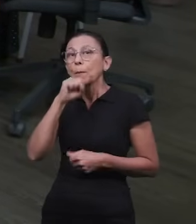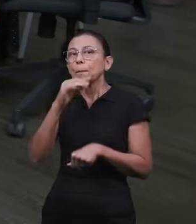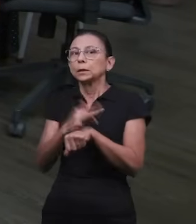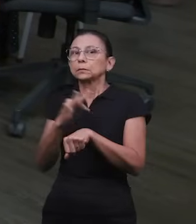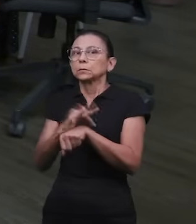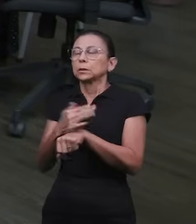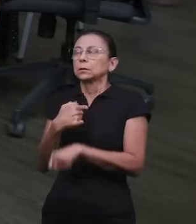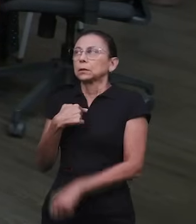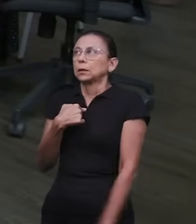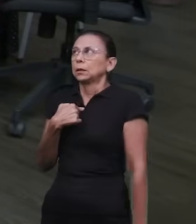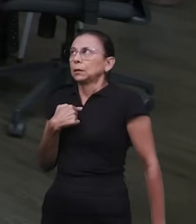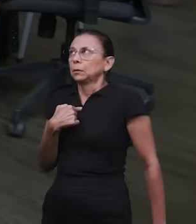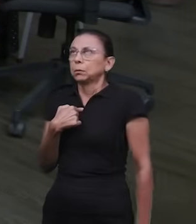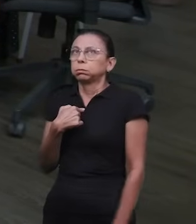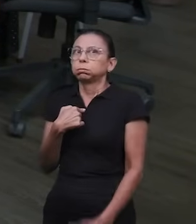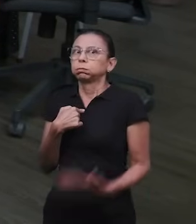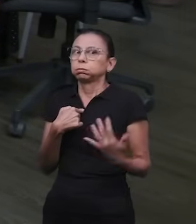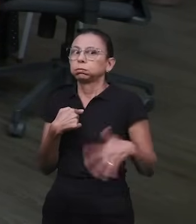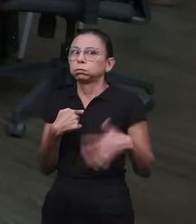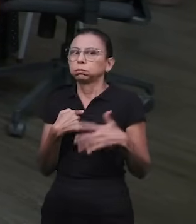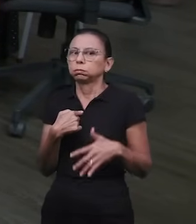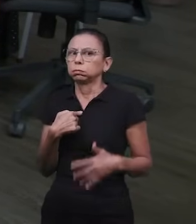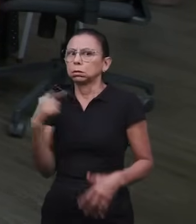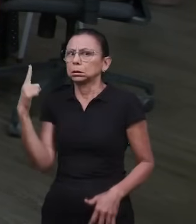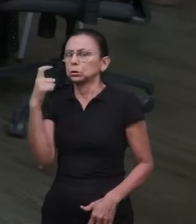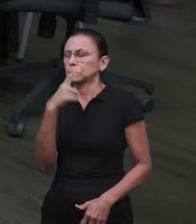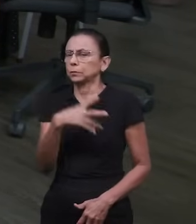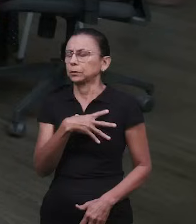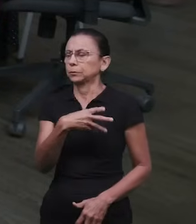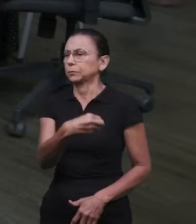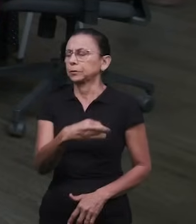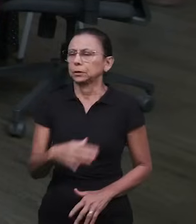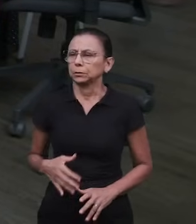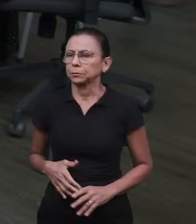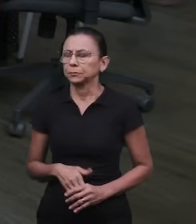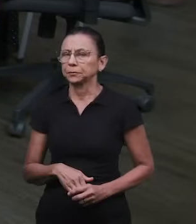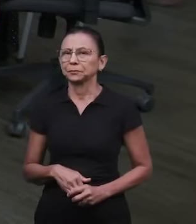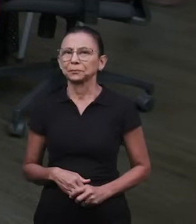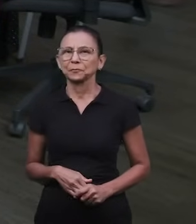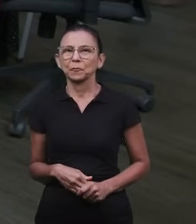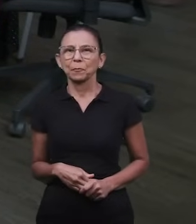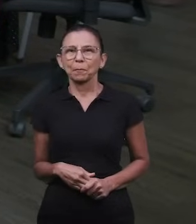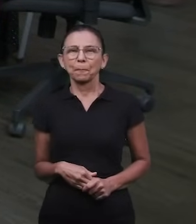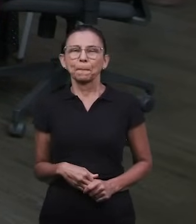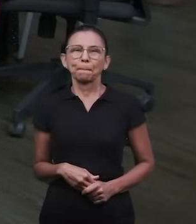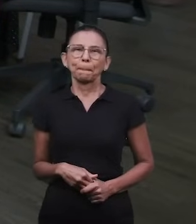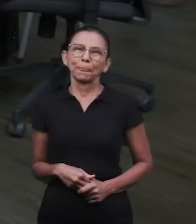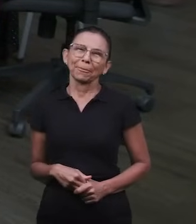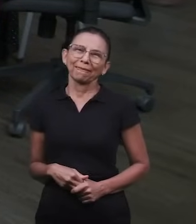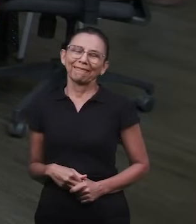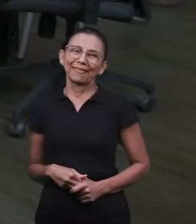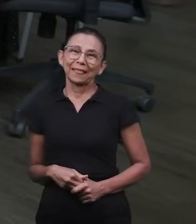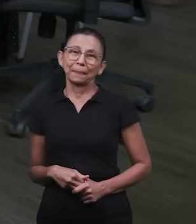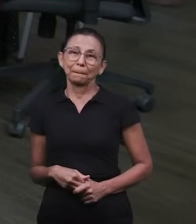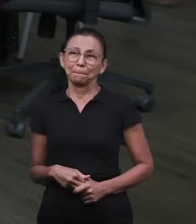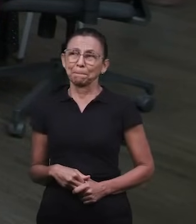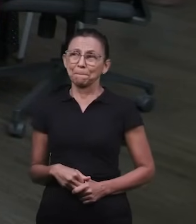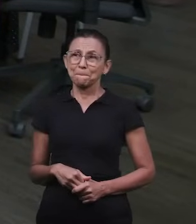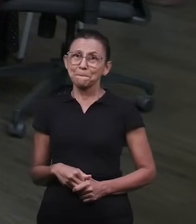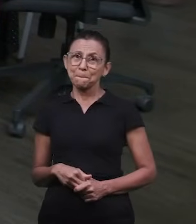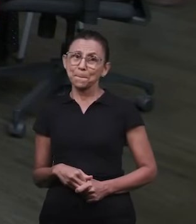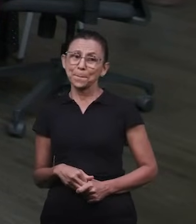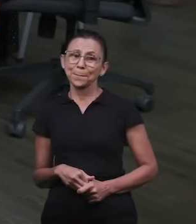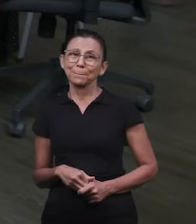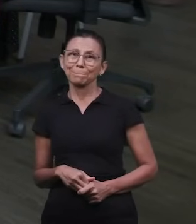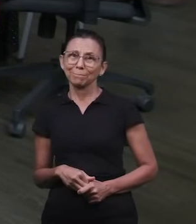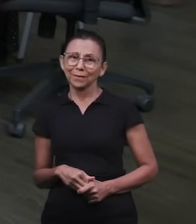jovens, vocês foram crianças, hoje são jovens, serão os pais no futuro, né? E para mim, eu olho para os meus filhos e falo assim, o mais que eu quero é que vocês tenham filhos